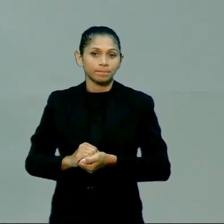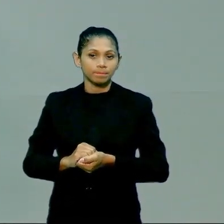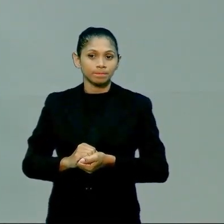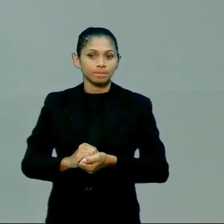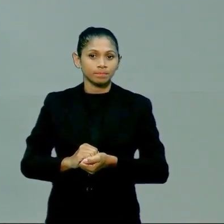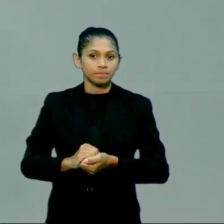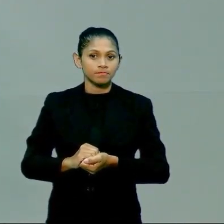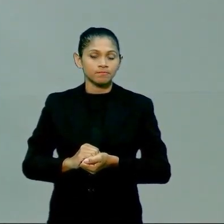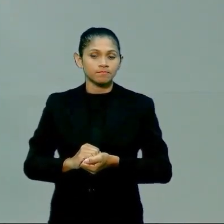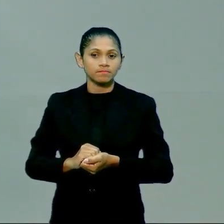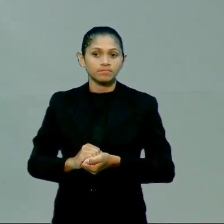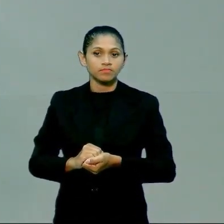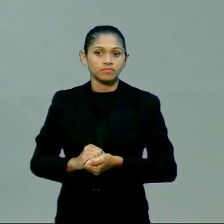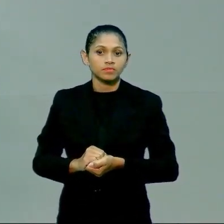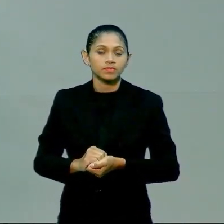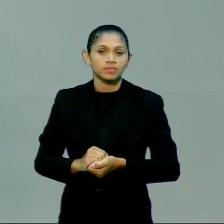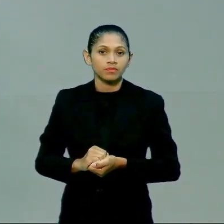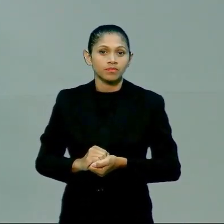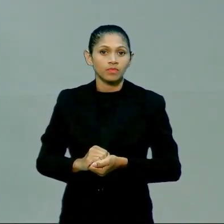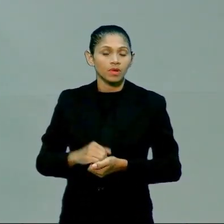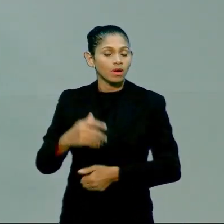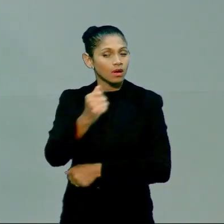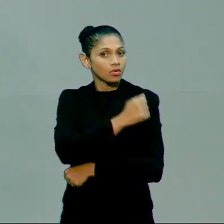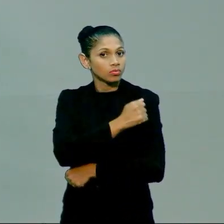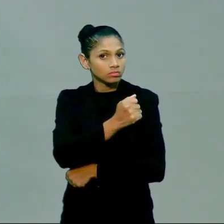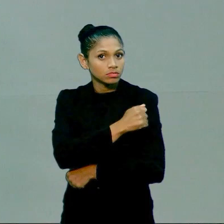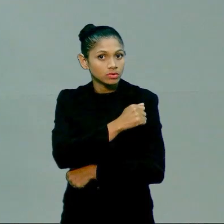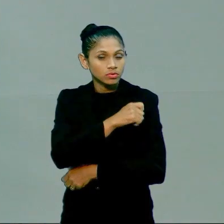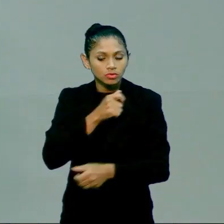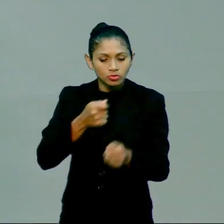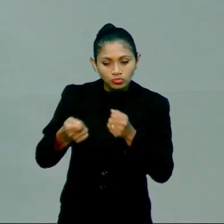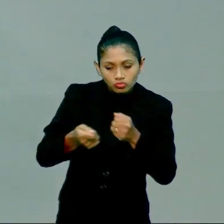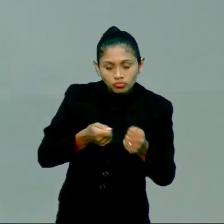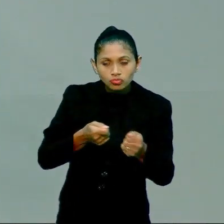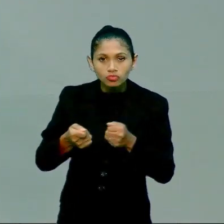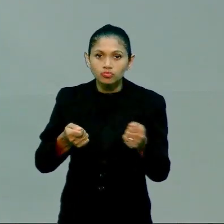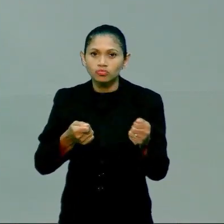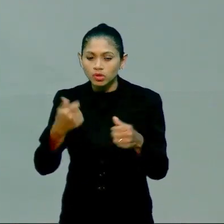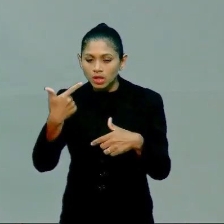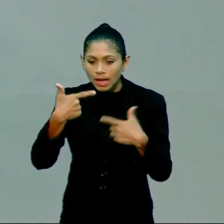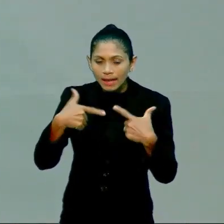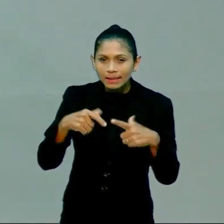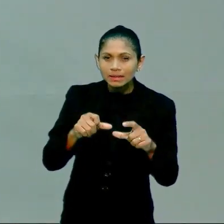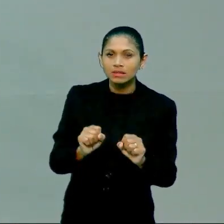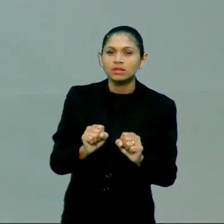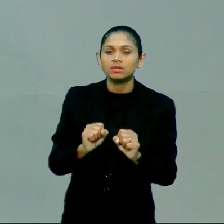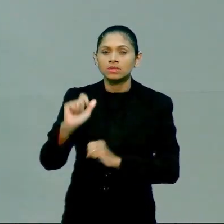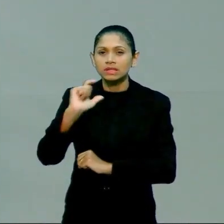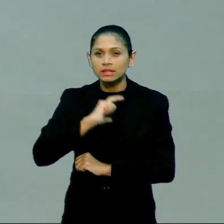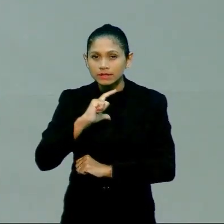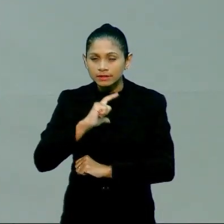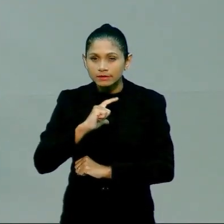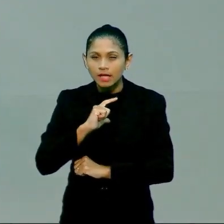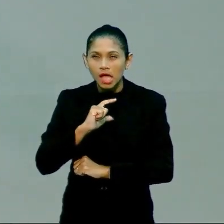aluno que domina a função da linguagem, ele tem aí, digamos que